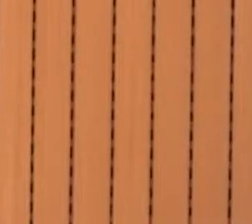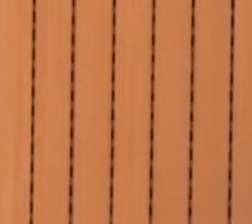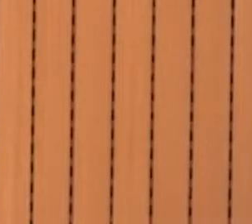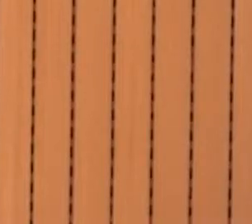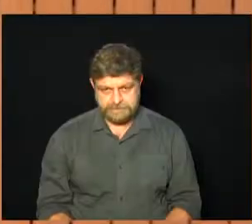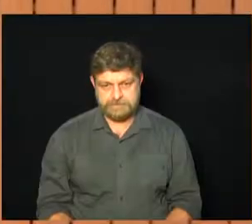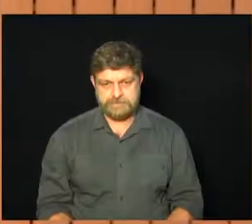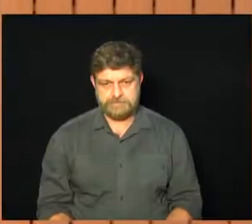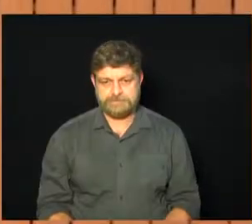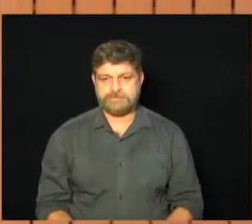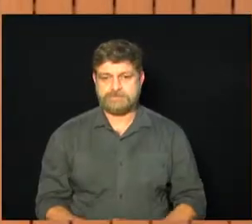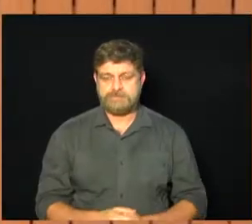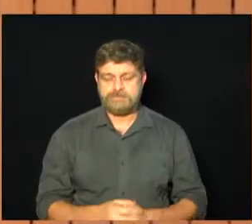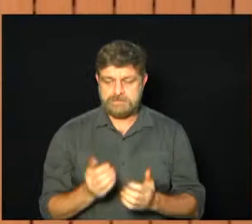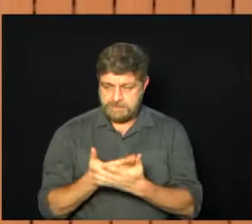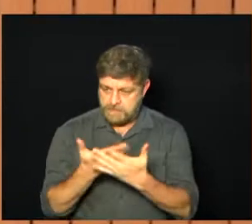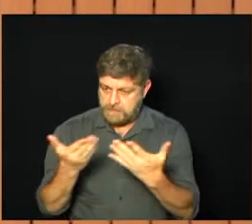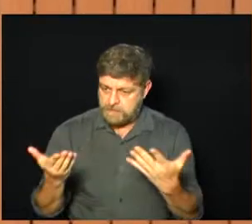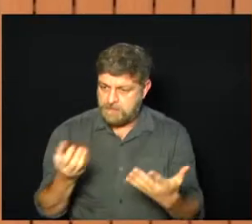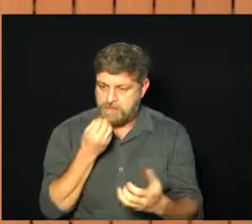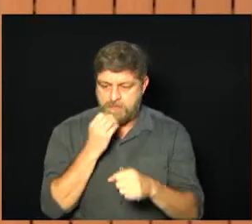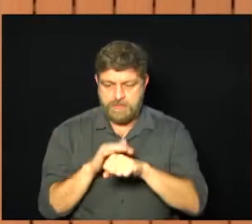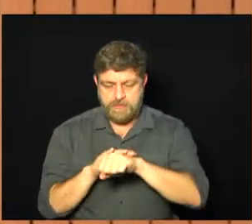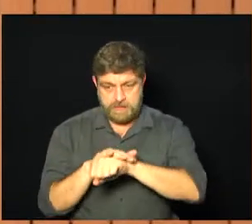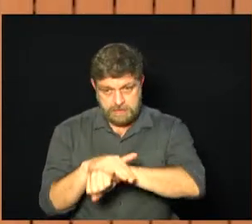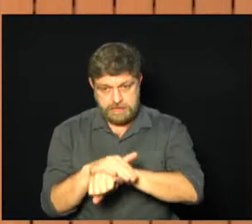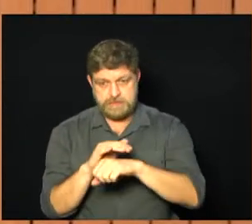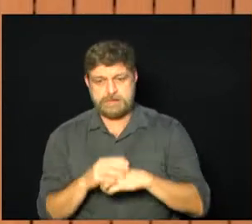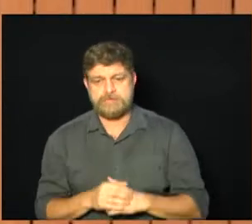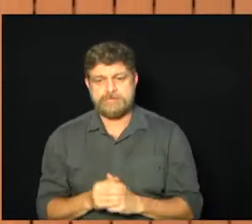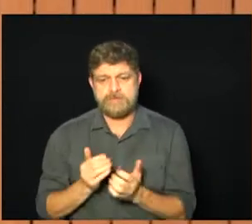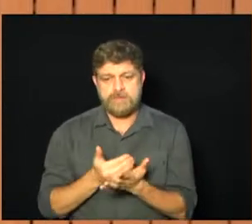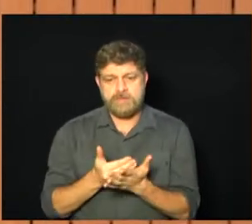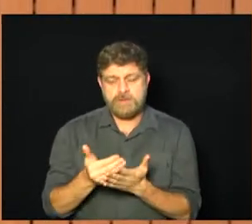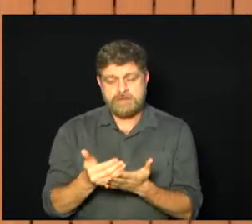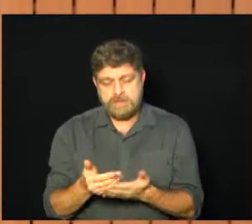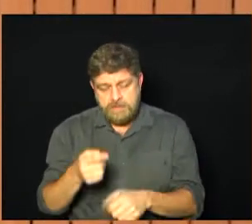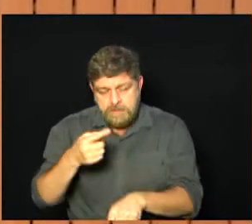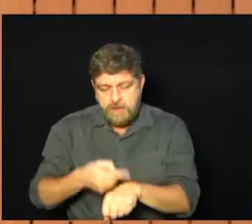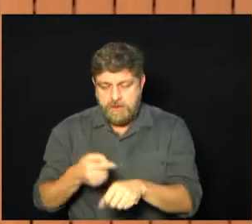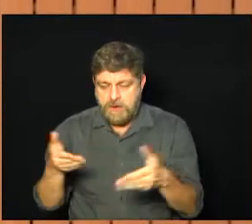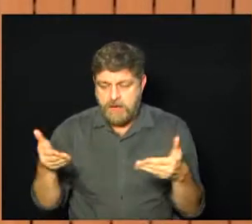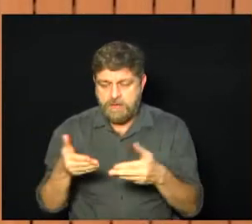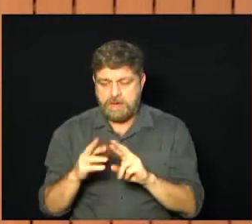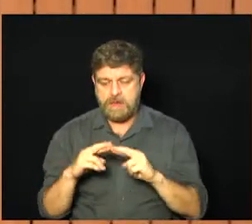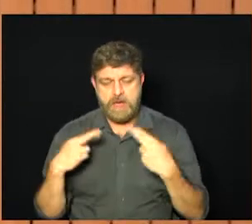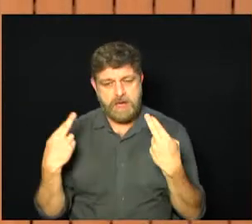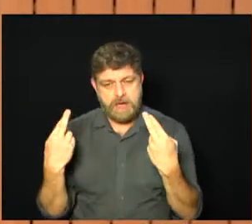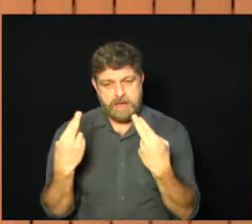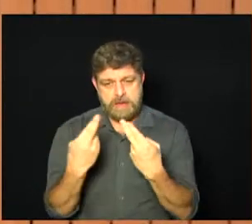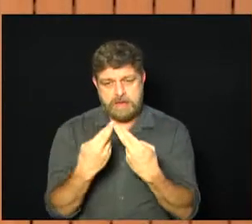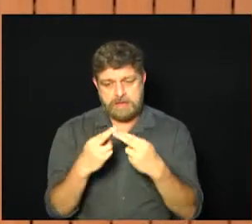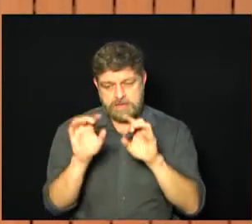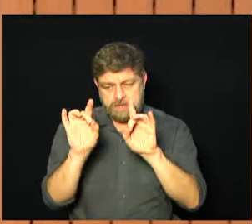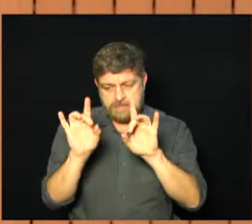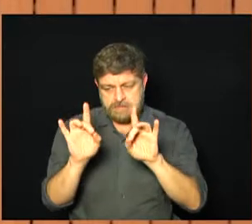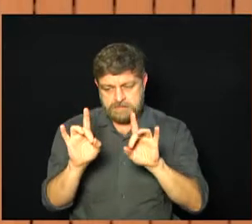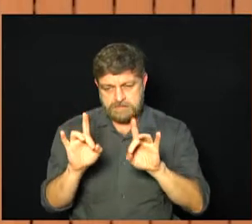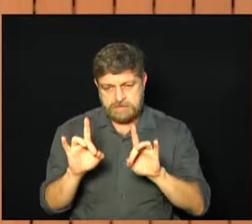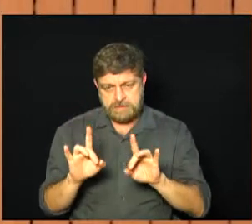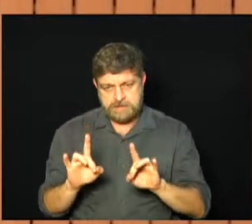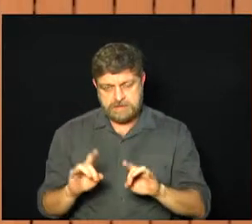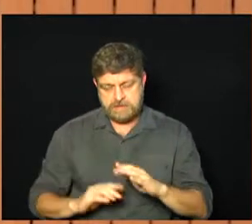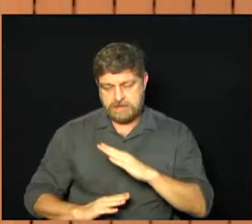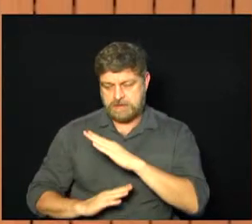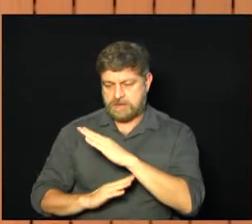Senhoras e senhores, boa noite a todos. Iniciamos nesse instante a reunião solene da Câmara Municipal de Campinas